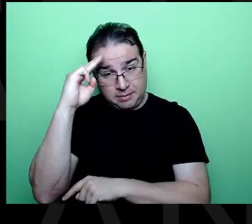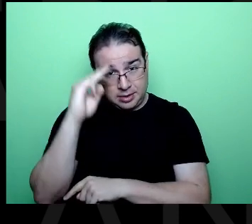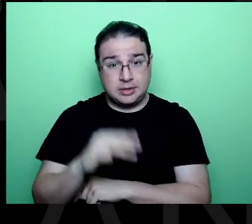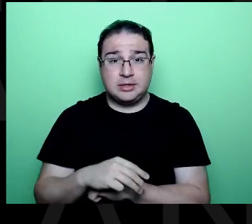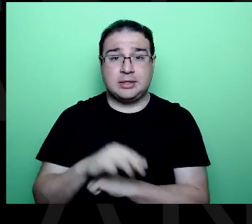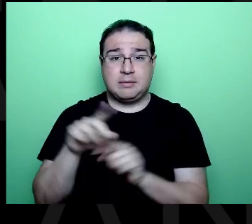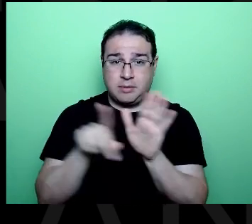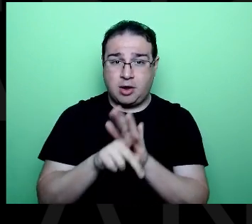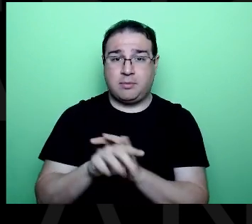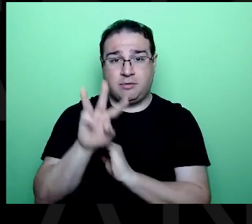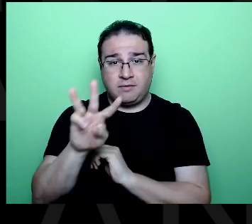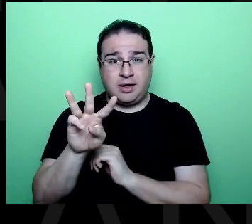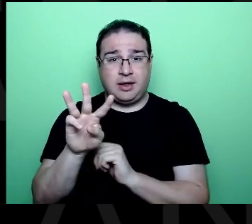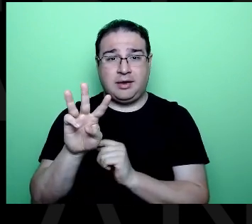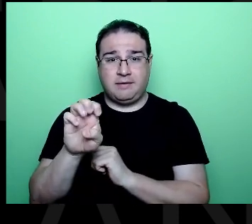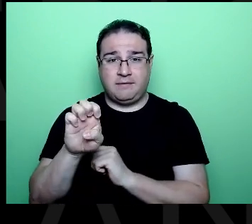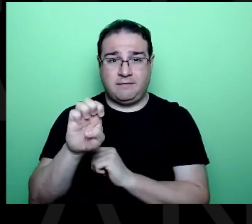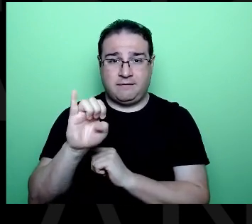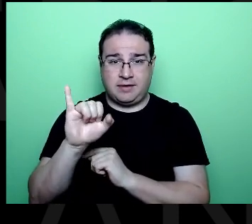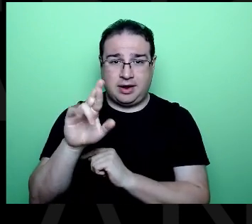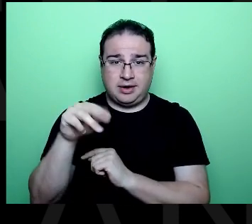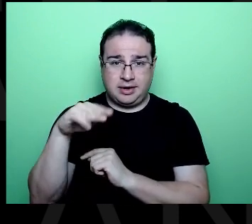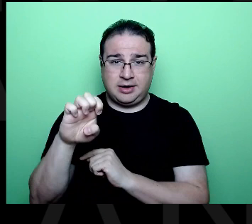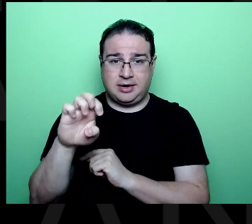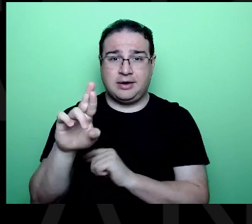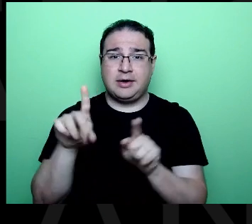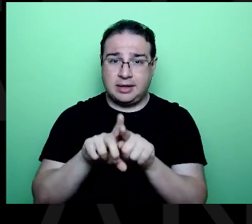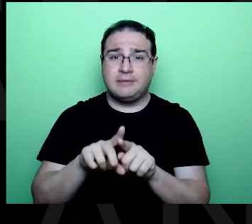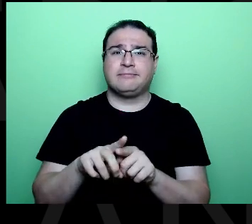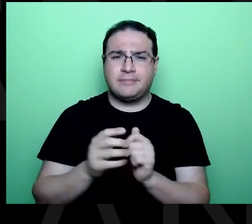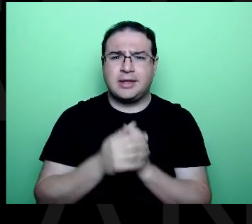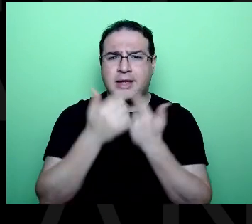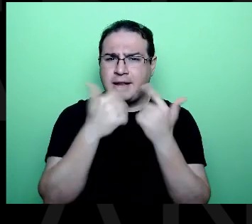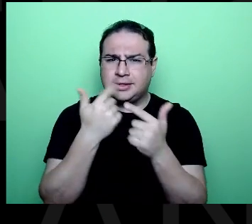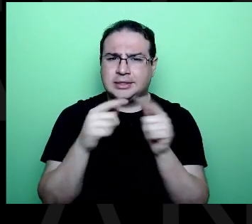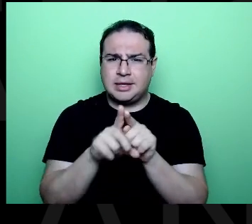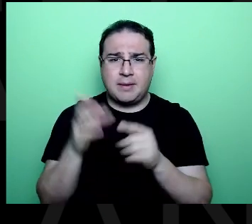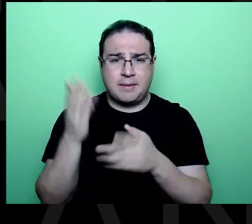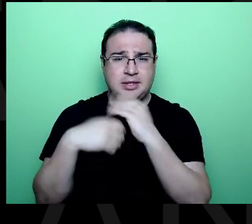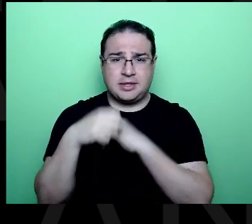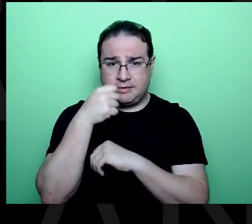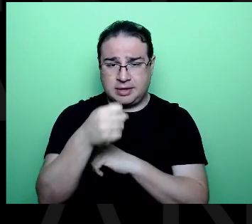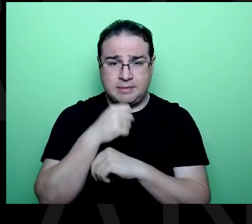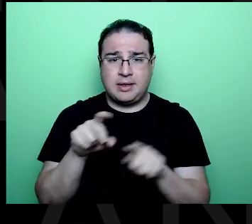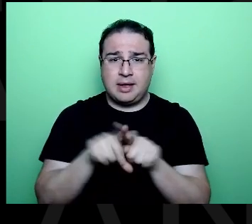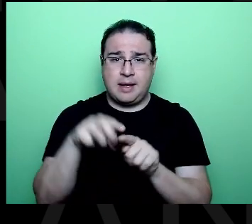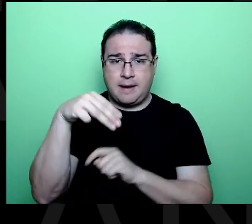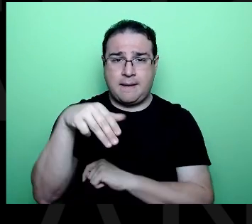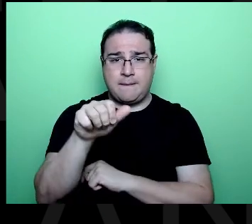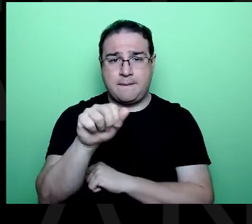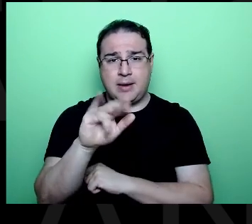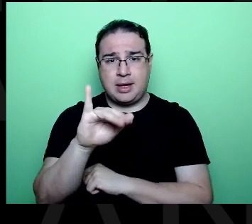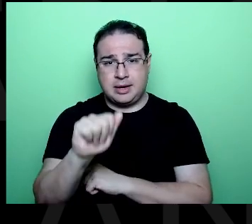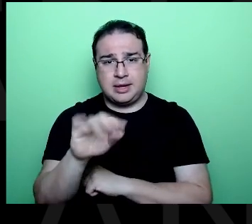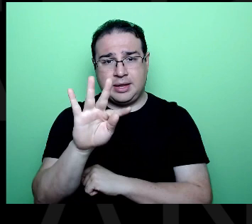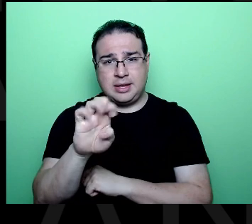das memórias do Wagner. Wagner, sim. Engraçado, a Maria Tereza me contou essa história quando eu fui entrevistá-la